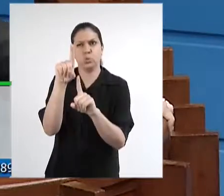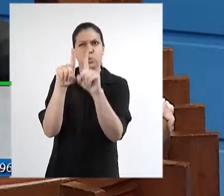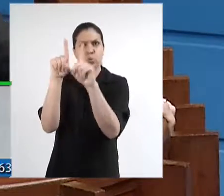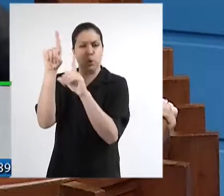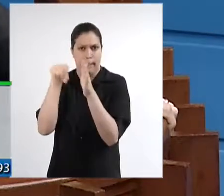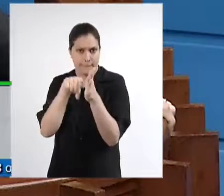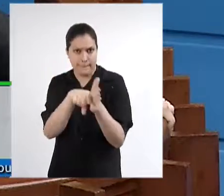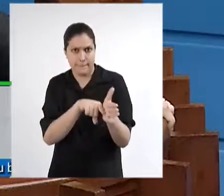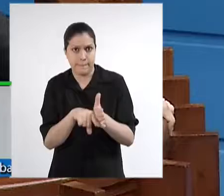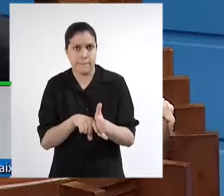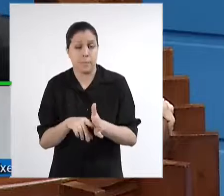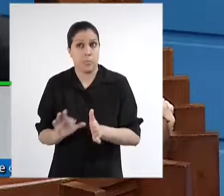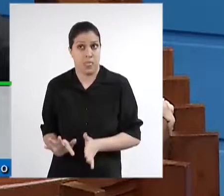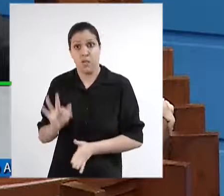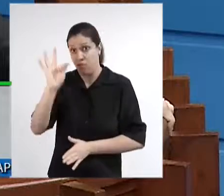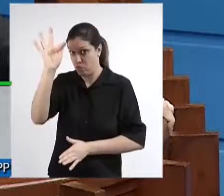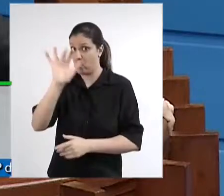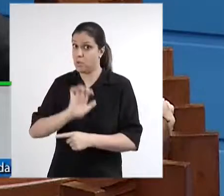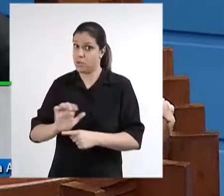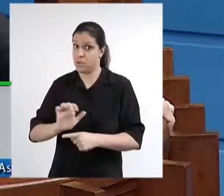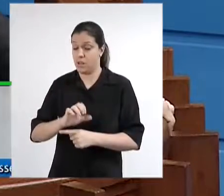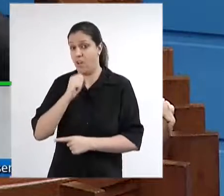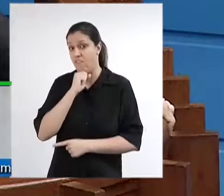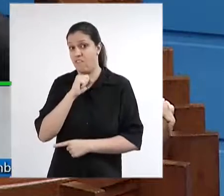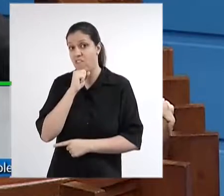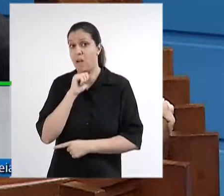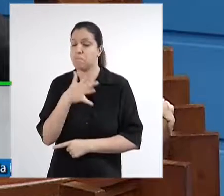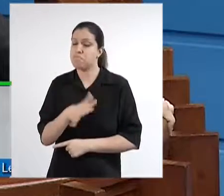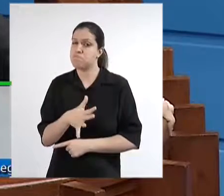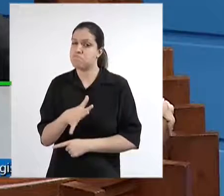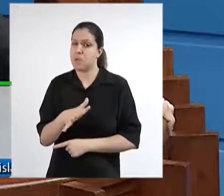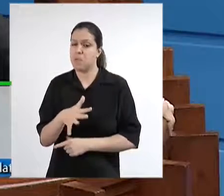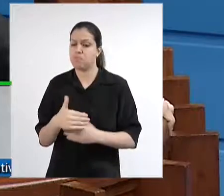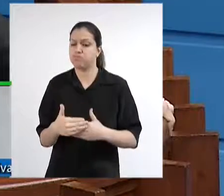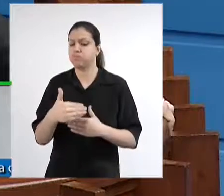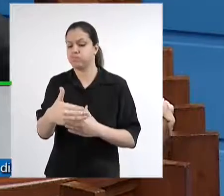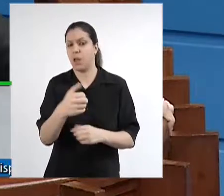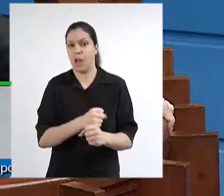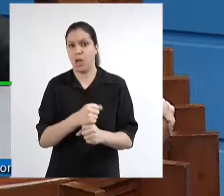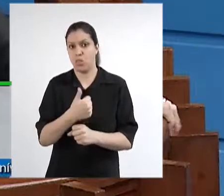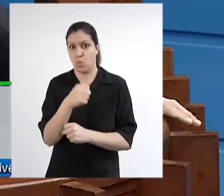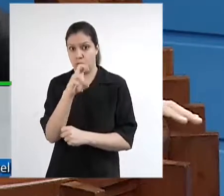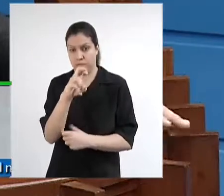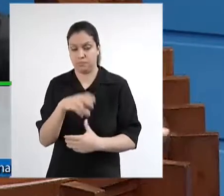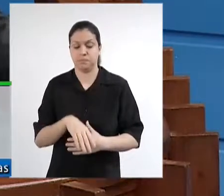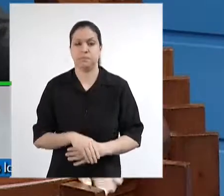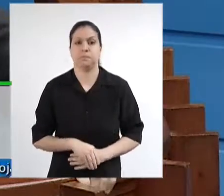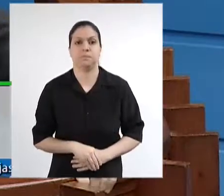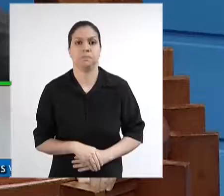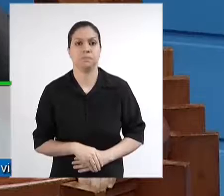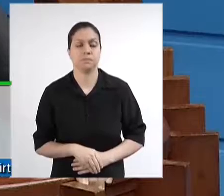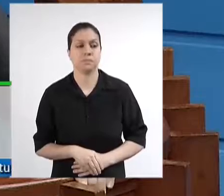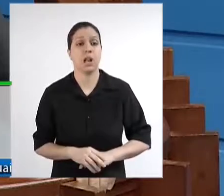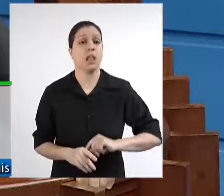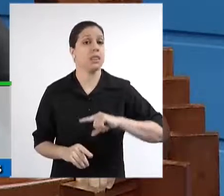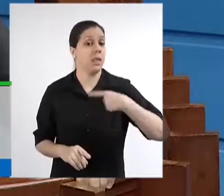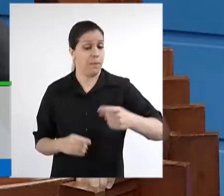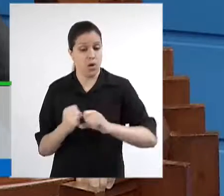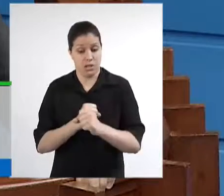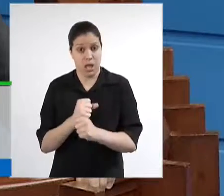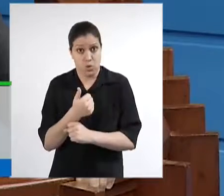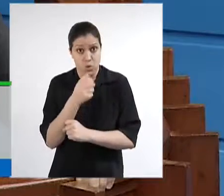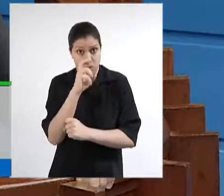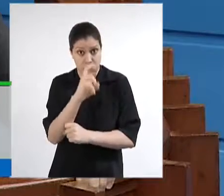estado já velho daqui 15 anos. E depois de 15 anos,